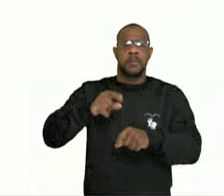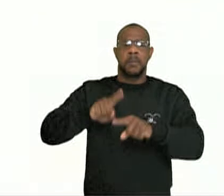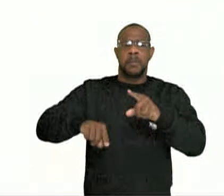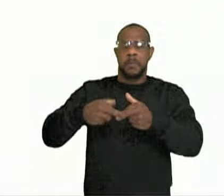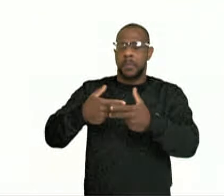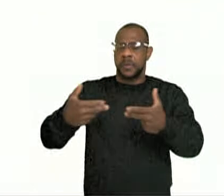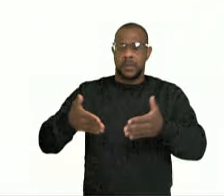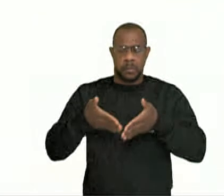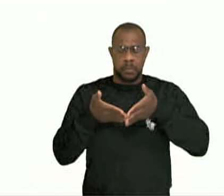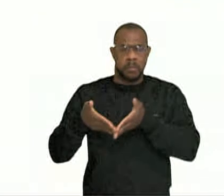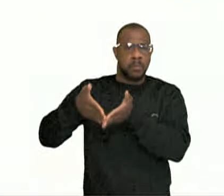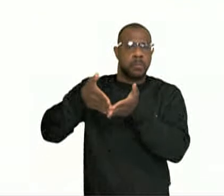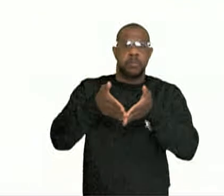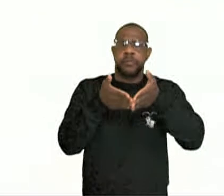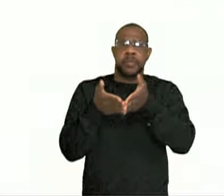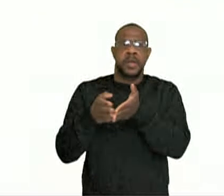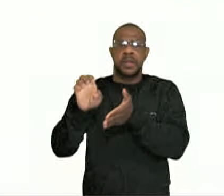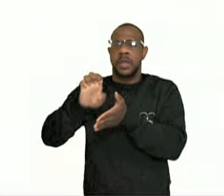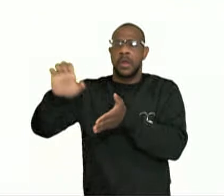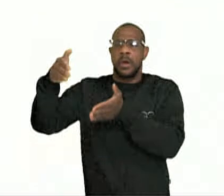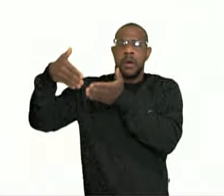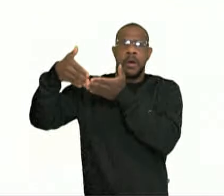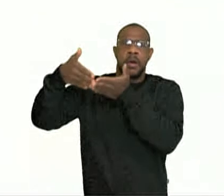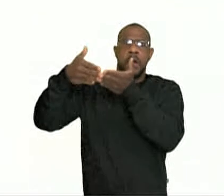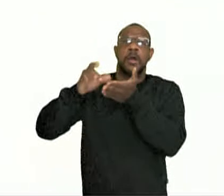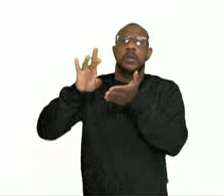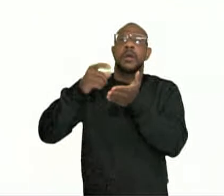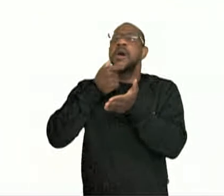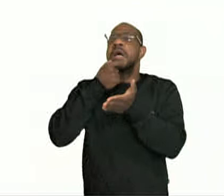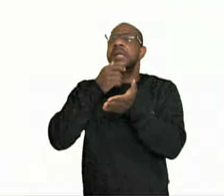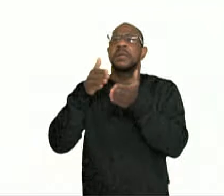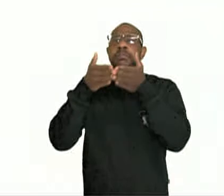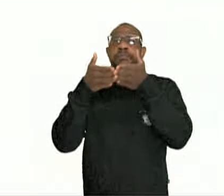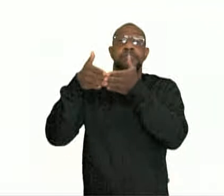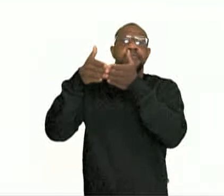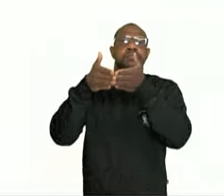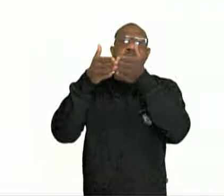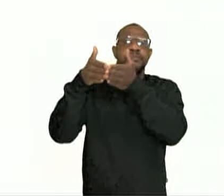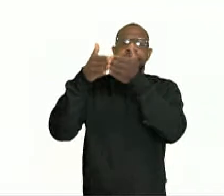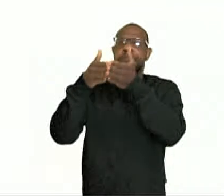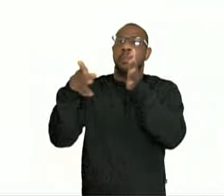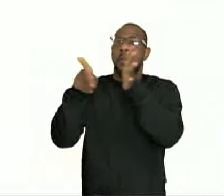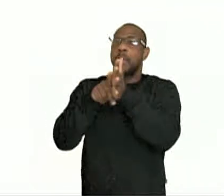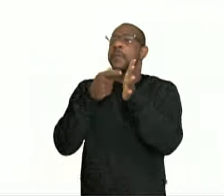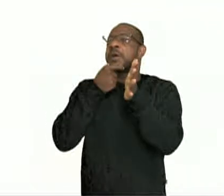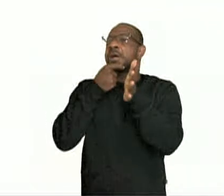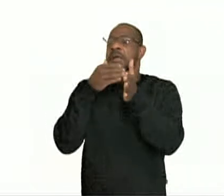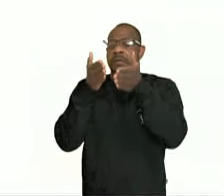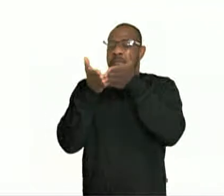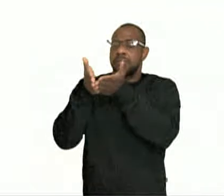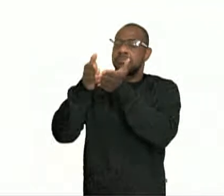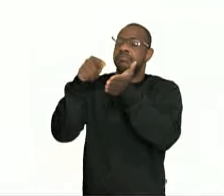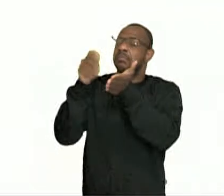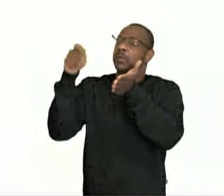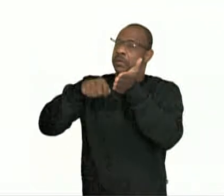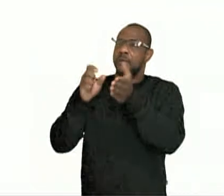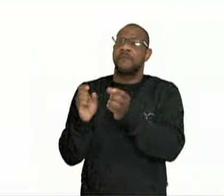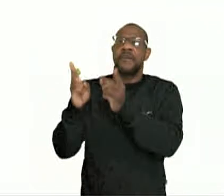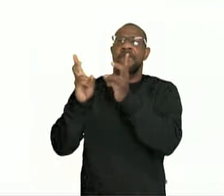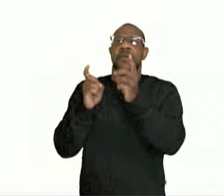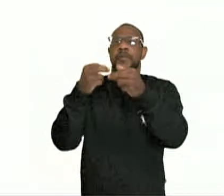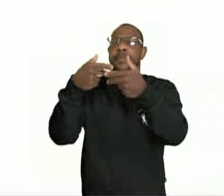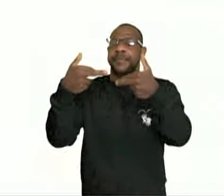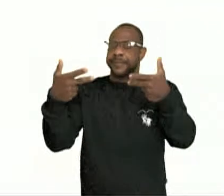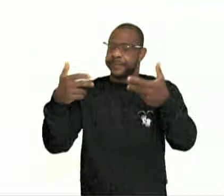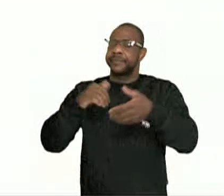só poderiam ser transportadas para a Inglaterra por navios ingleses ou do país de